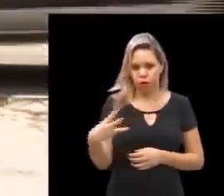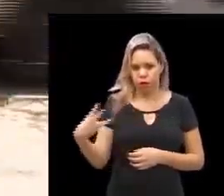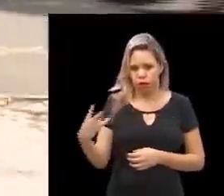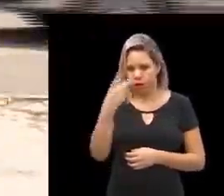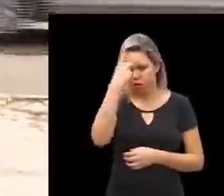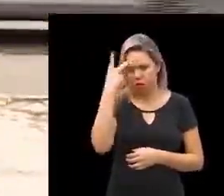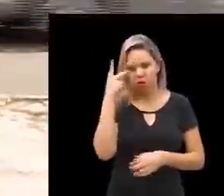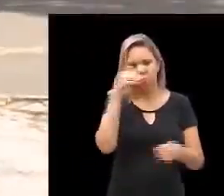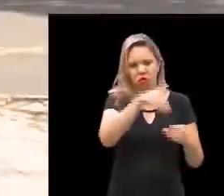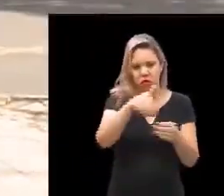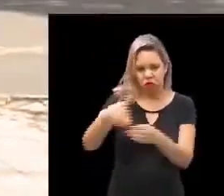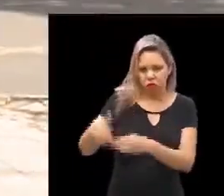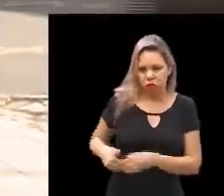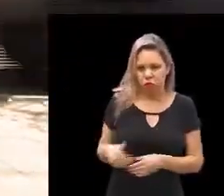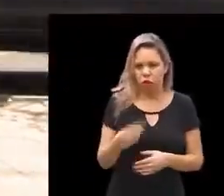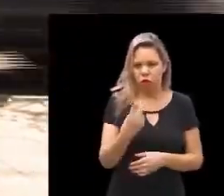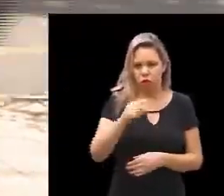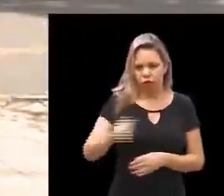843.433 eleitores,